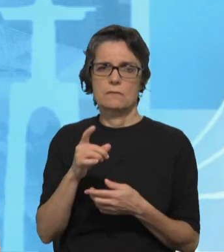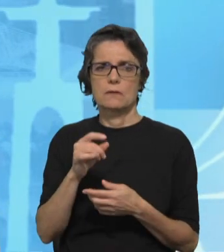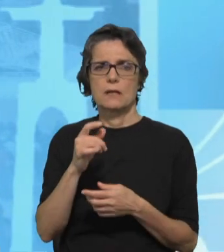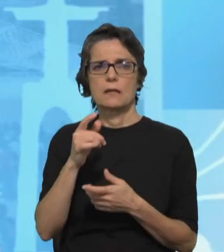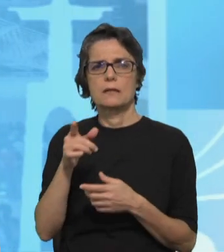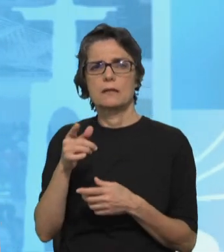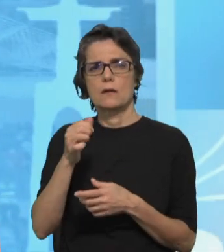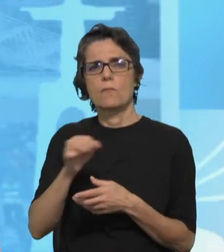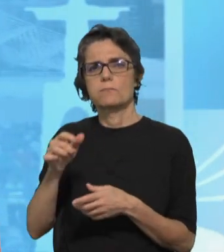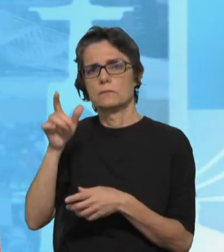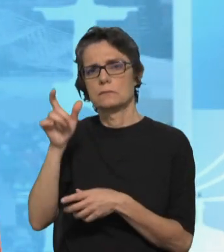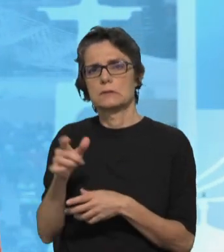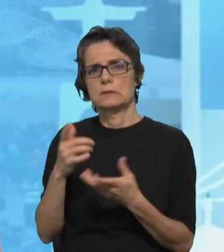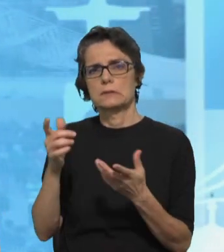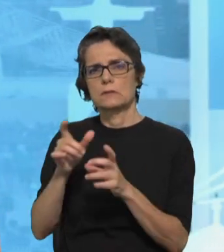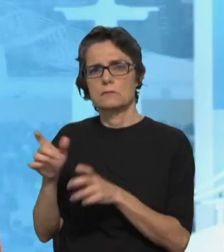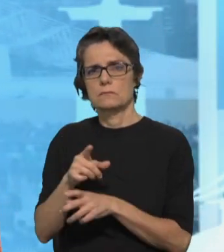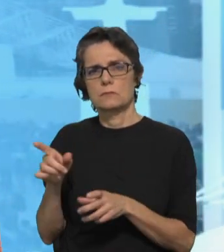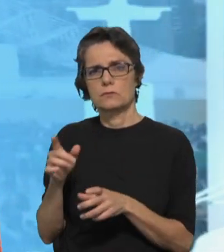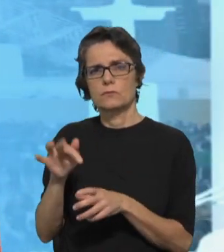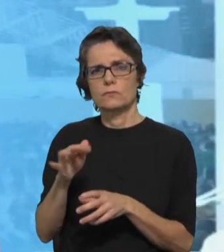final dos anos